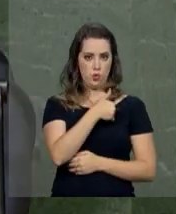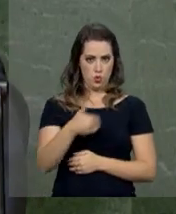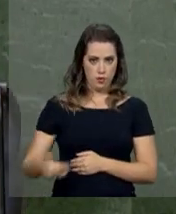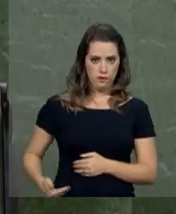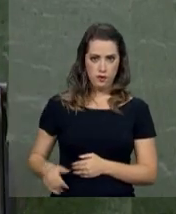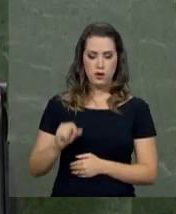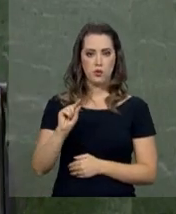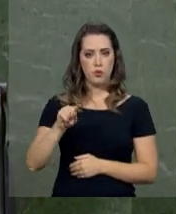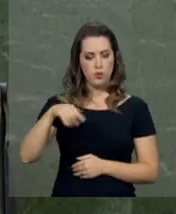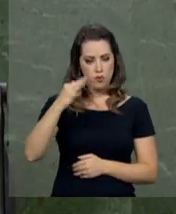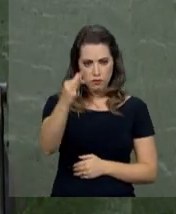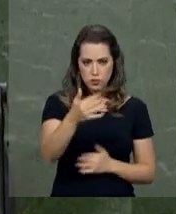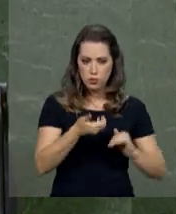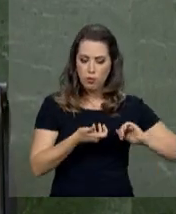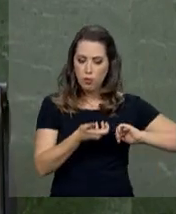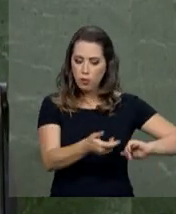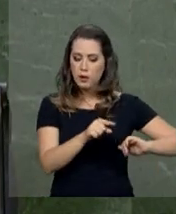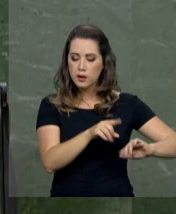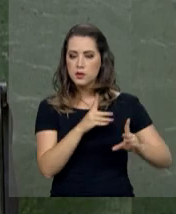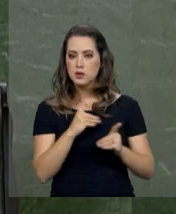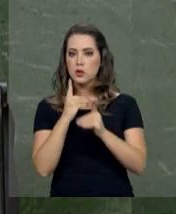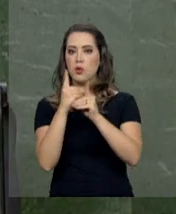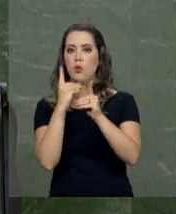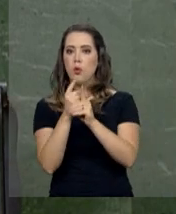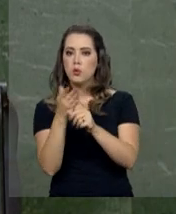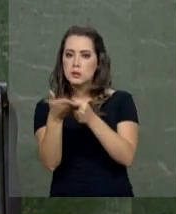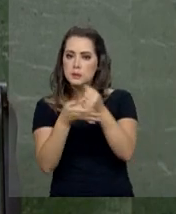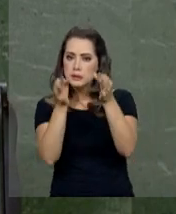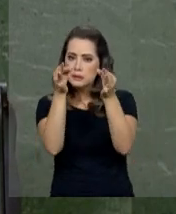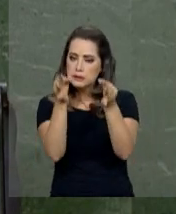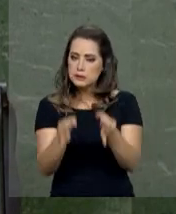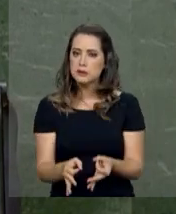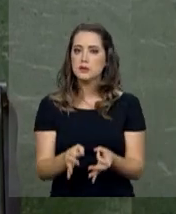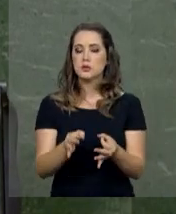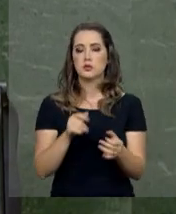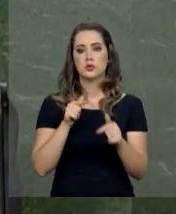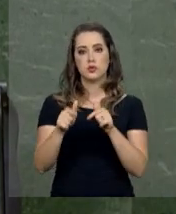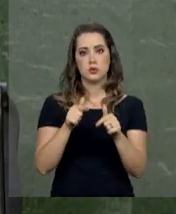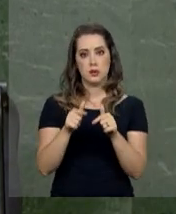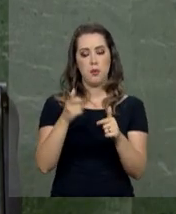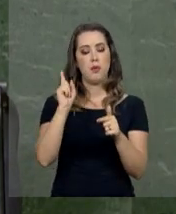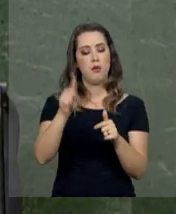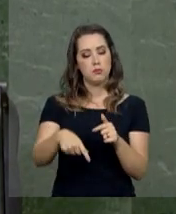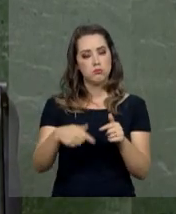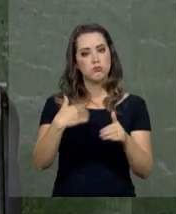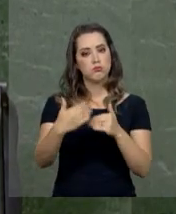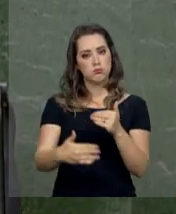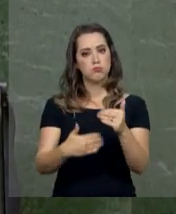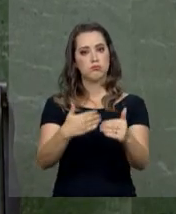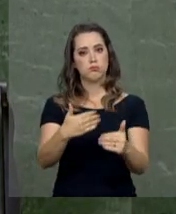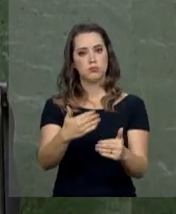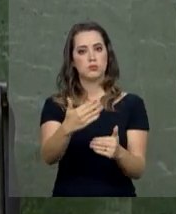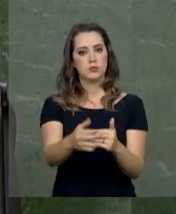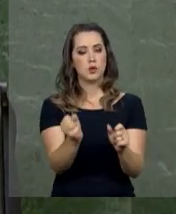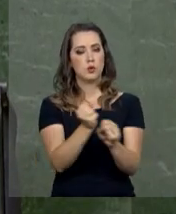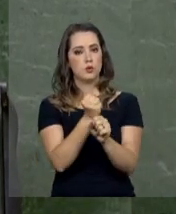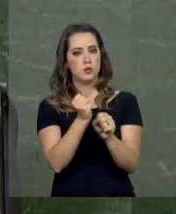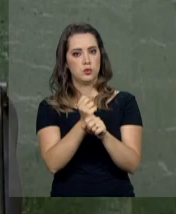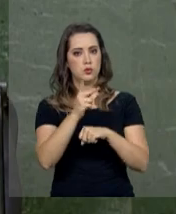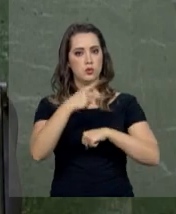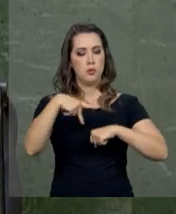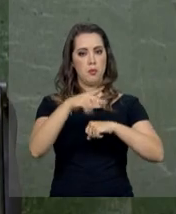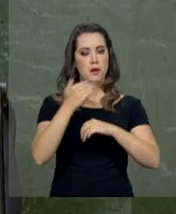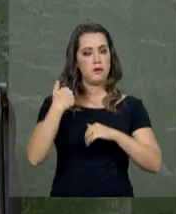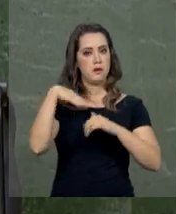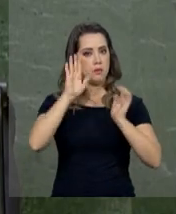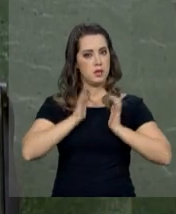próximo congresso nacional encontraram bases consistentes sobre as quais poderão seguir construindo um brasil mais próspero